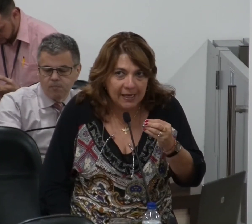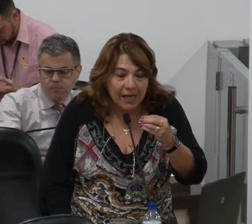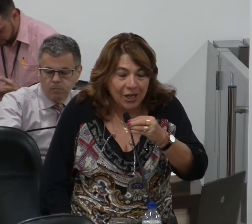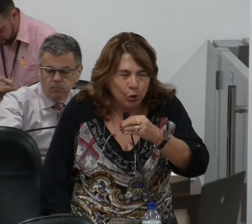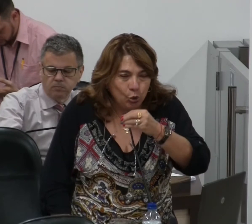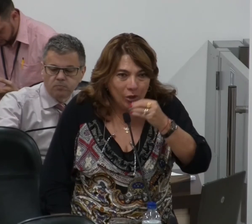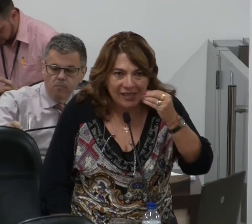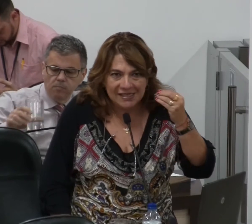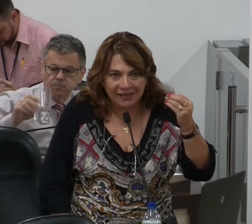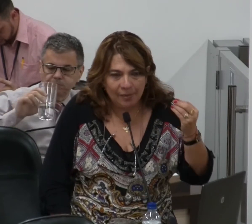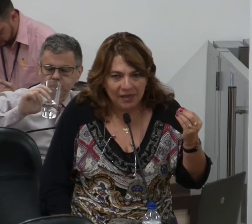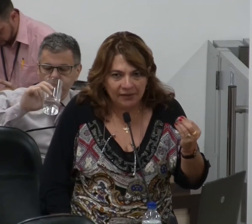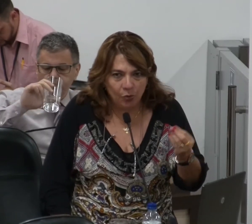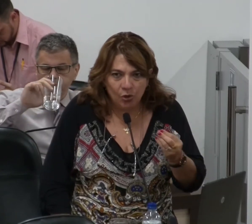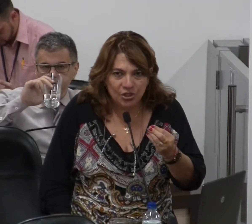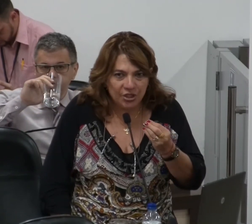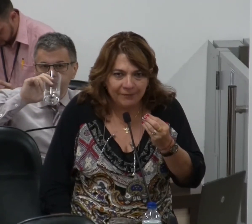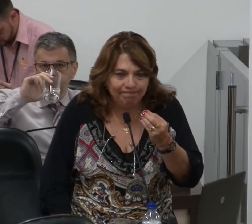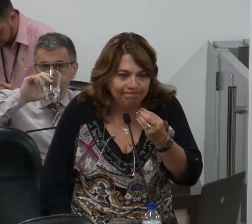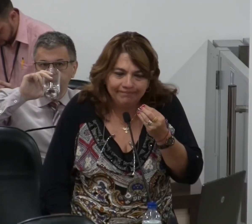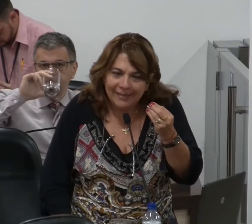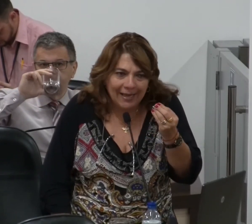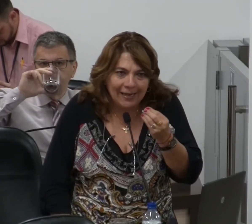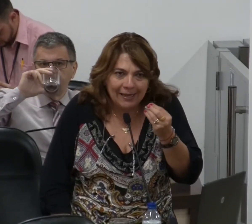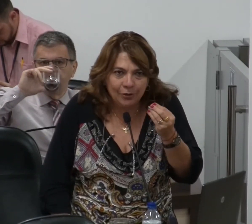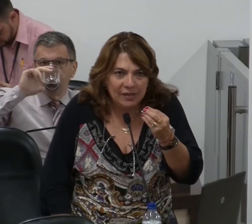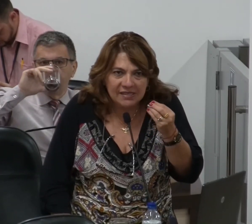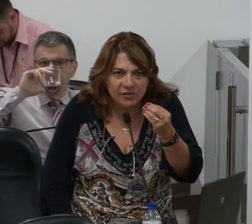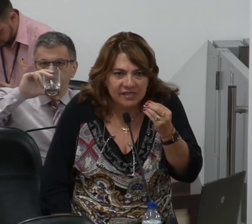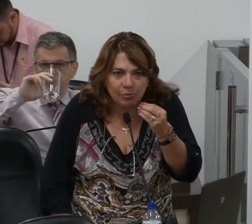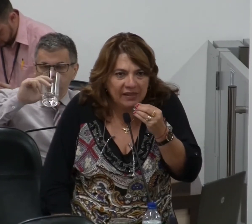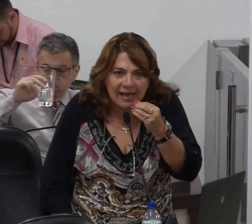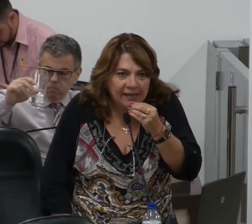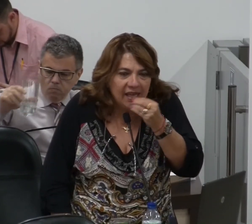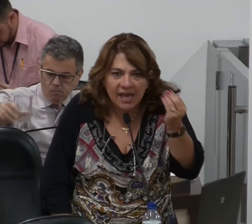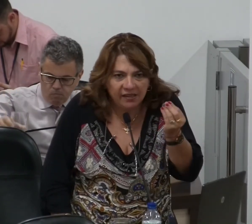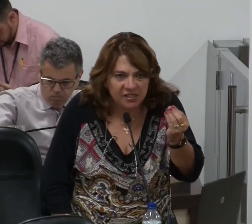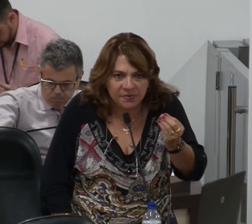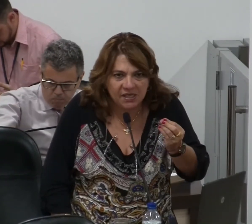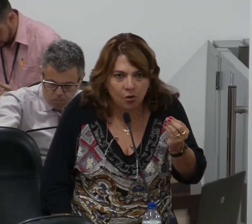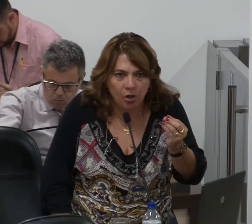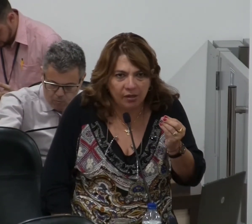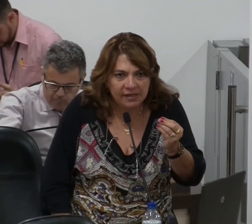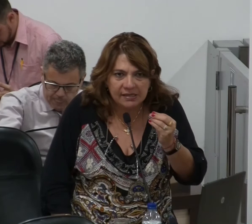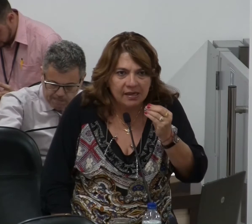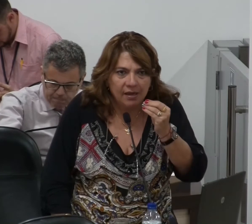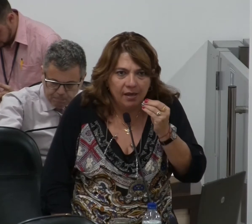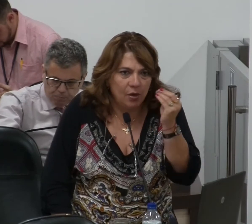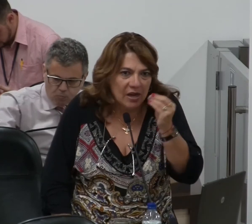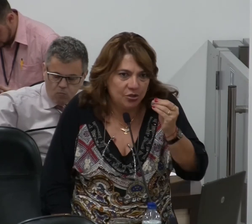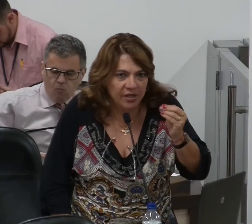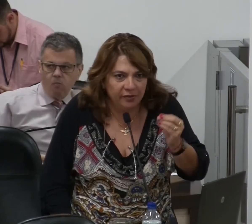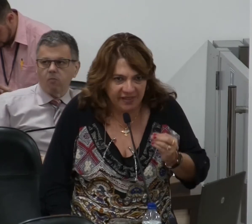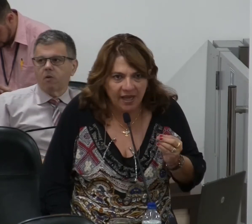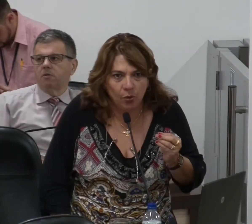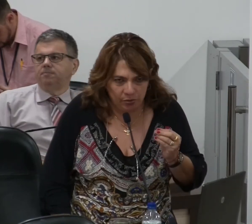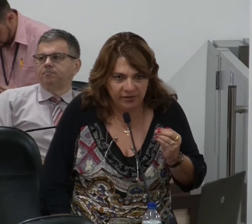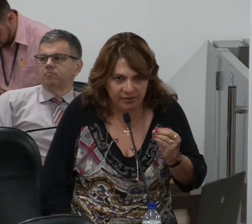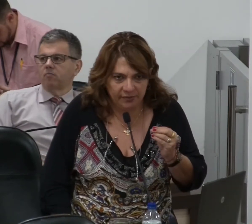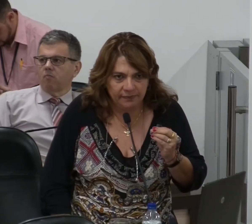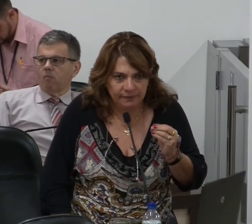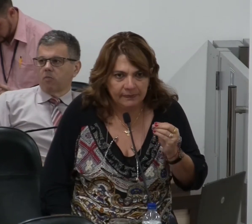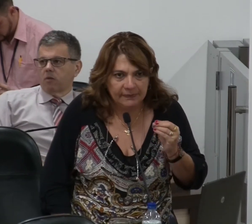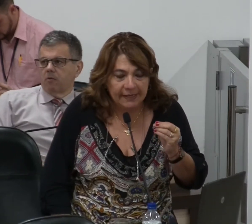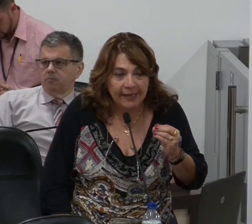assim, que toda essa demanda hoje, ela, assim, se você botar 500 psicólogas, eu acho que não vai dar